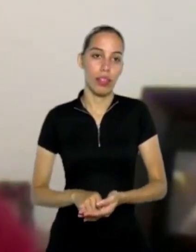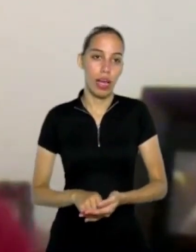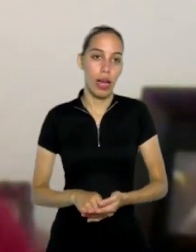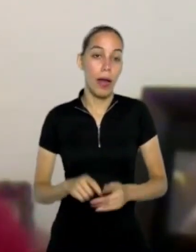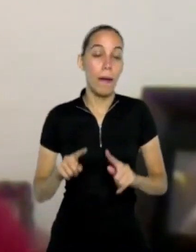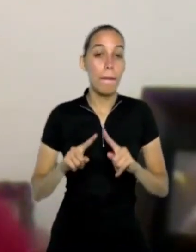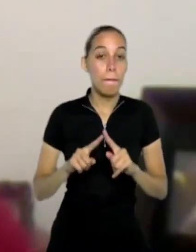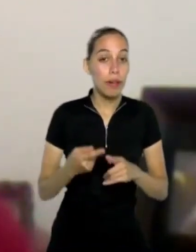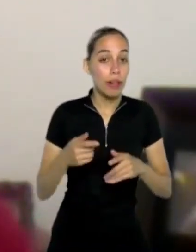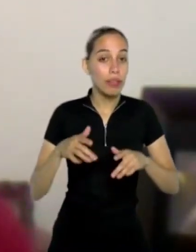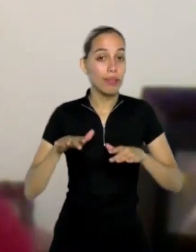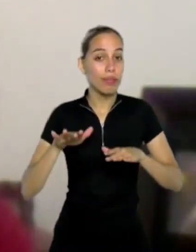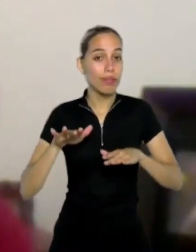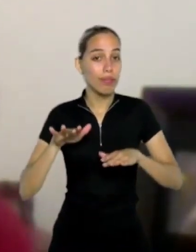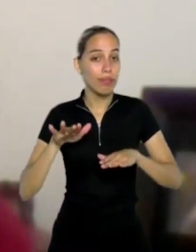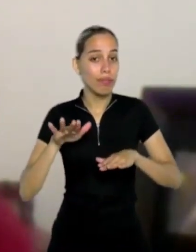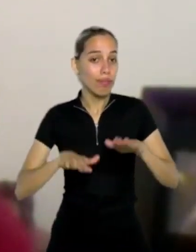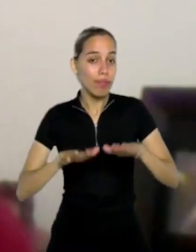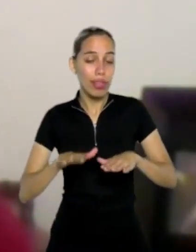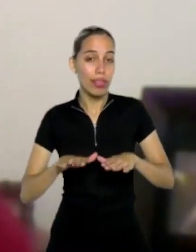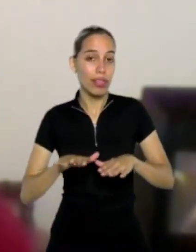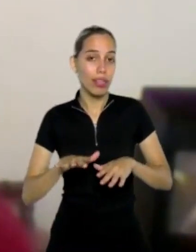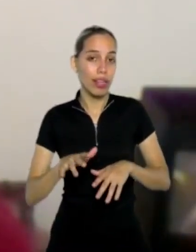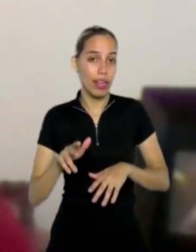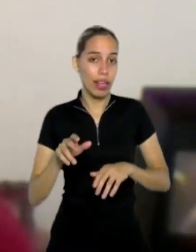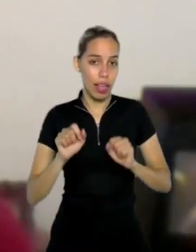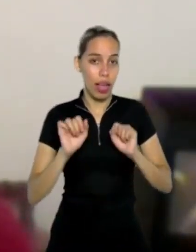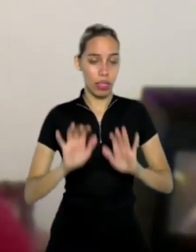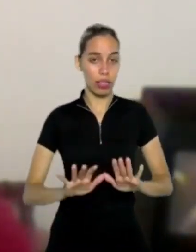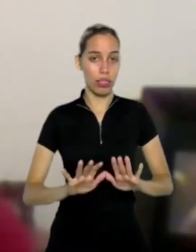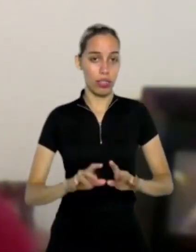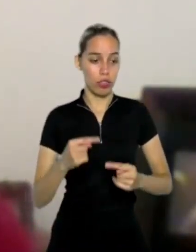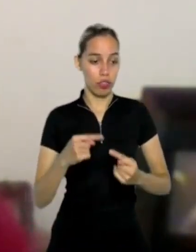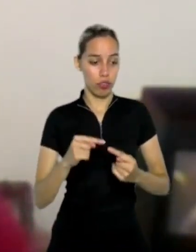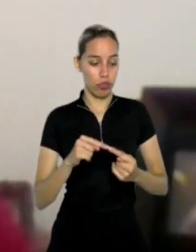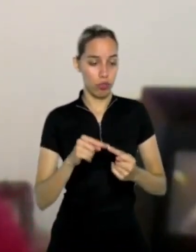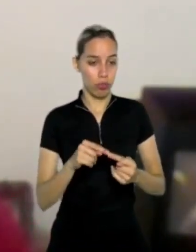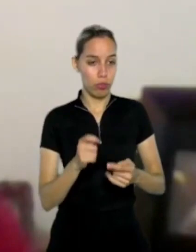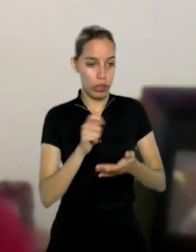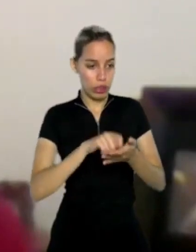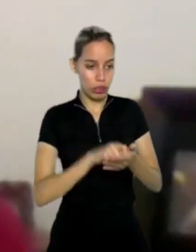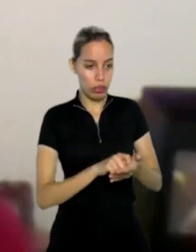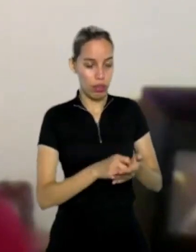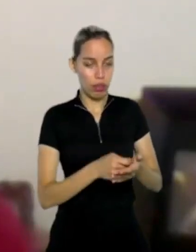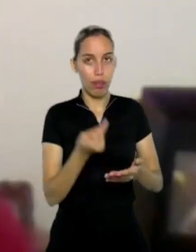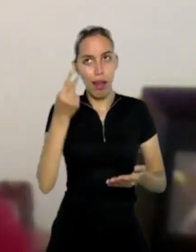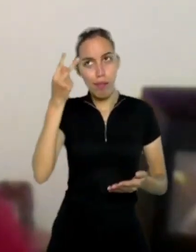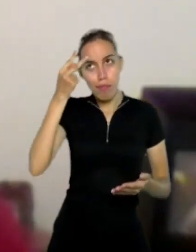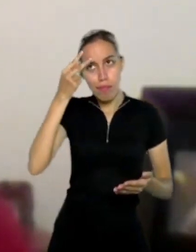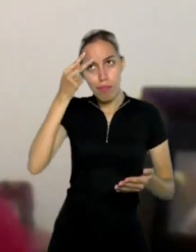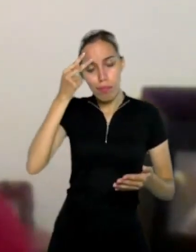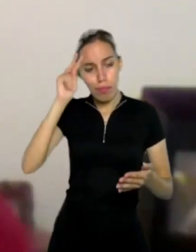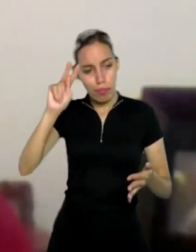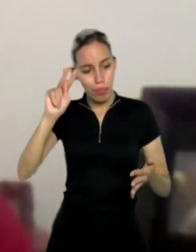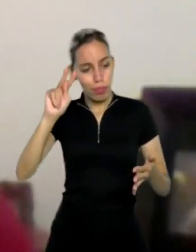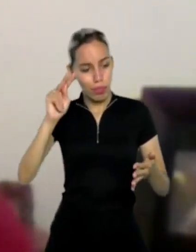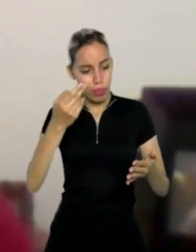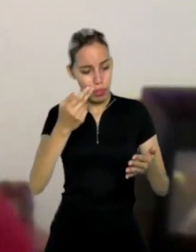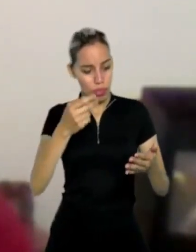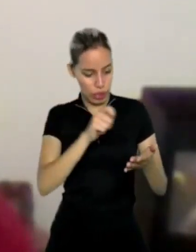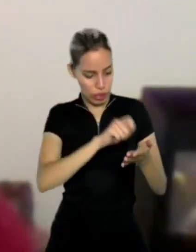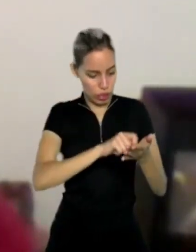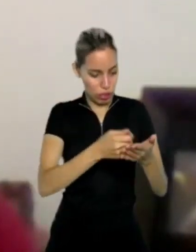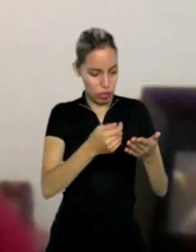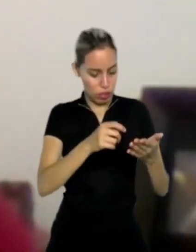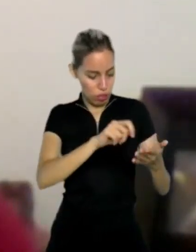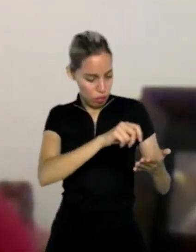eu escrevo, deixo ele quietinho, assim, um, 2 dias, aí retorno e